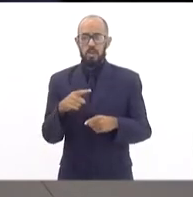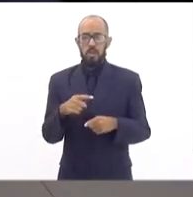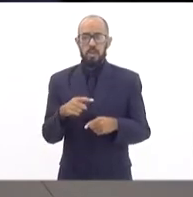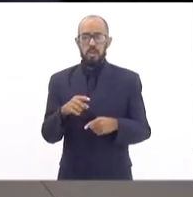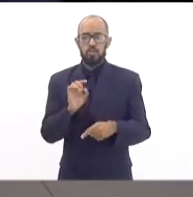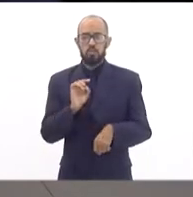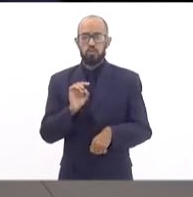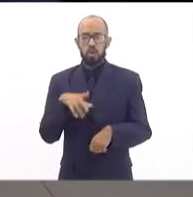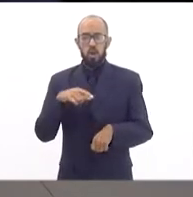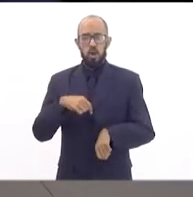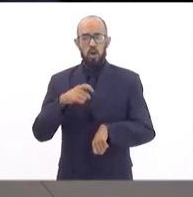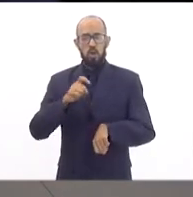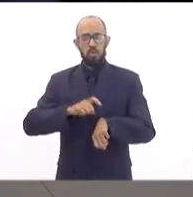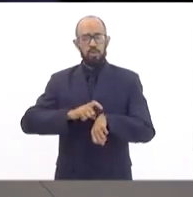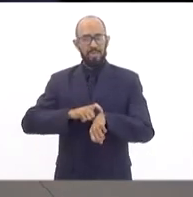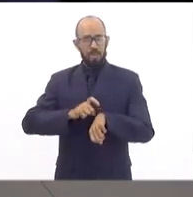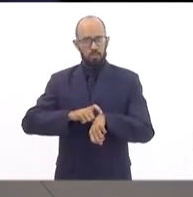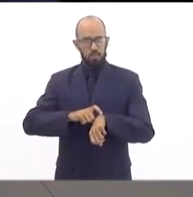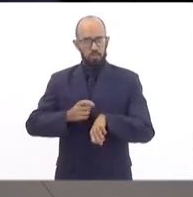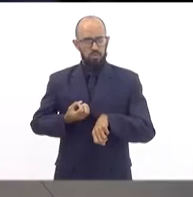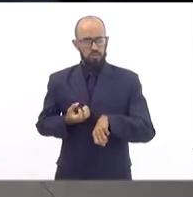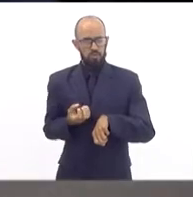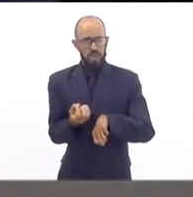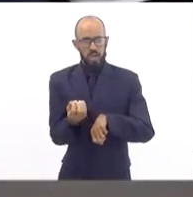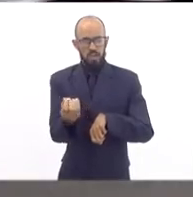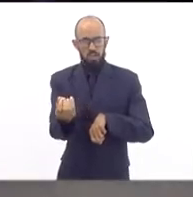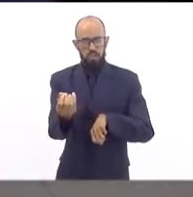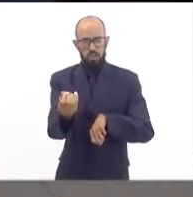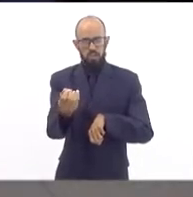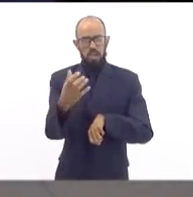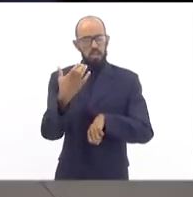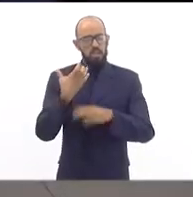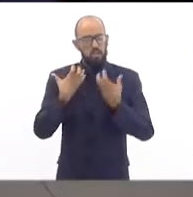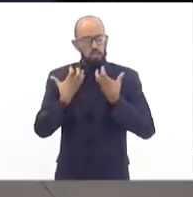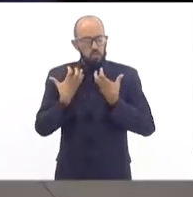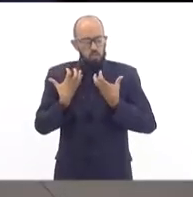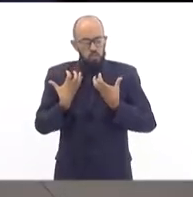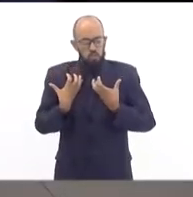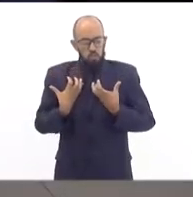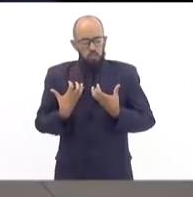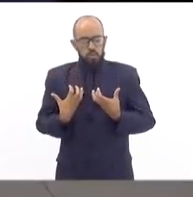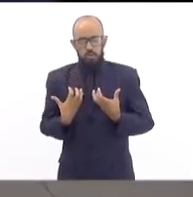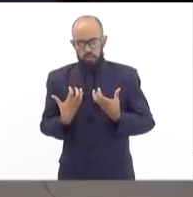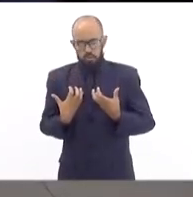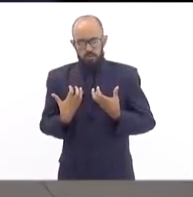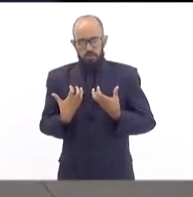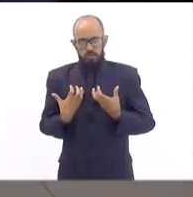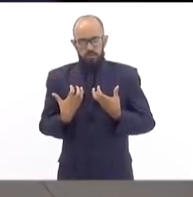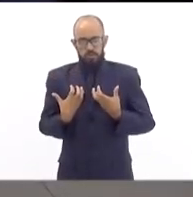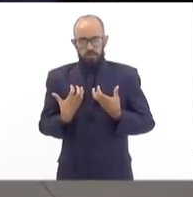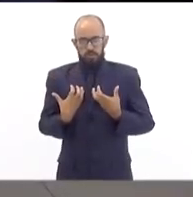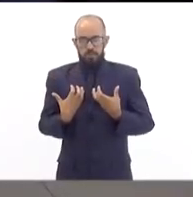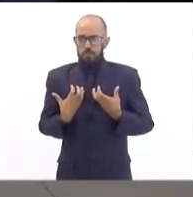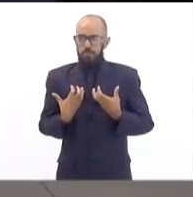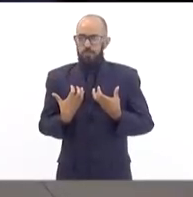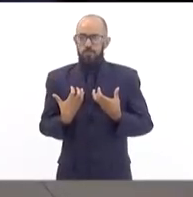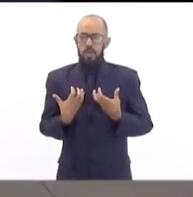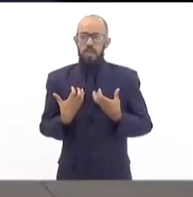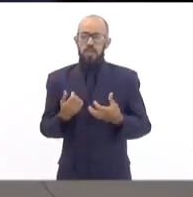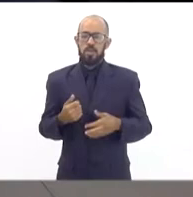o tempo de viagem já nos deixa esgotados. Venho aqui,